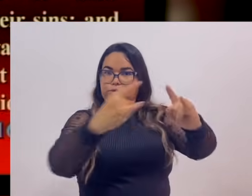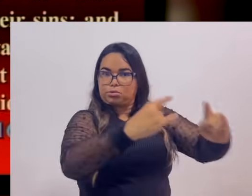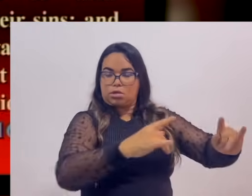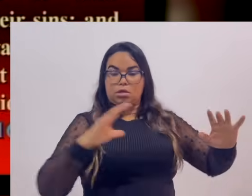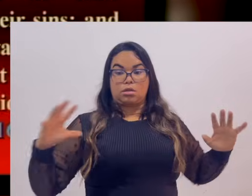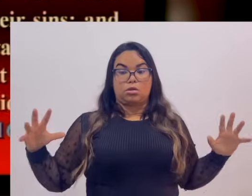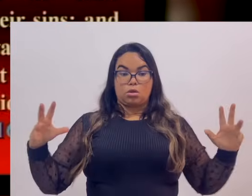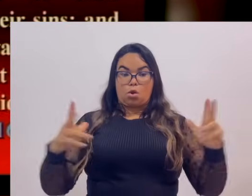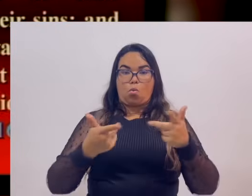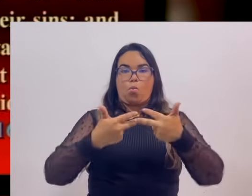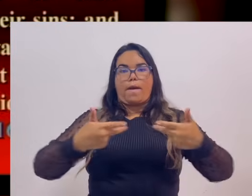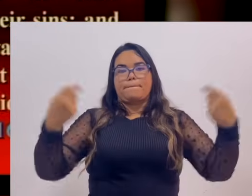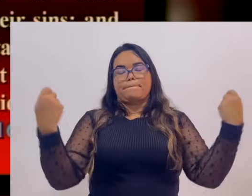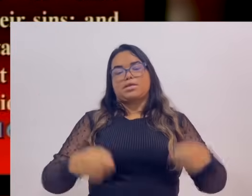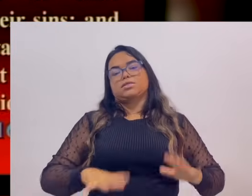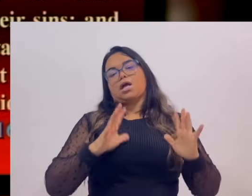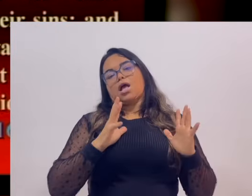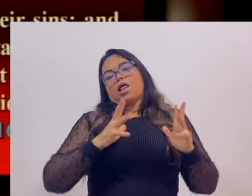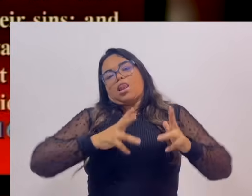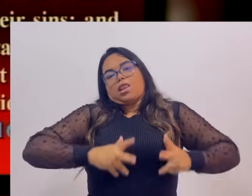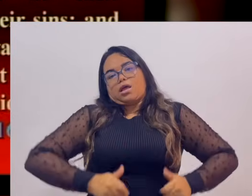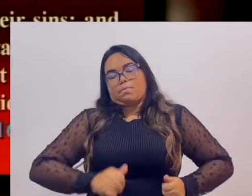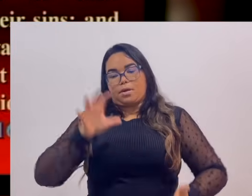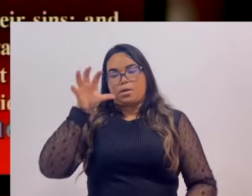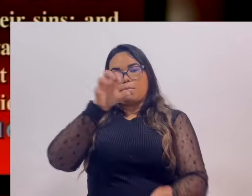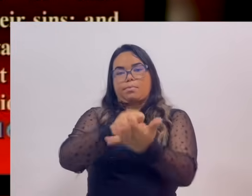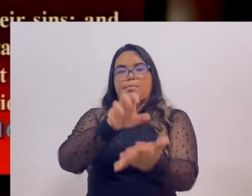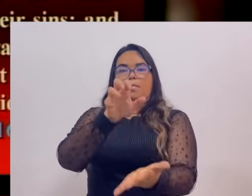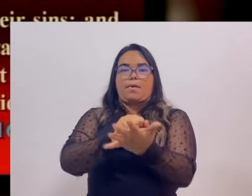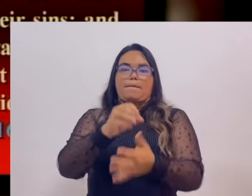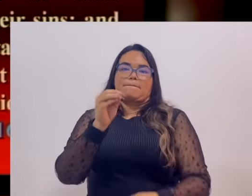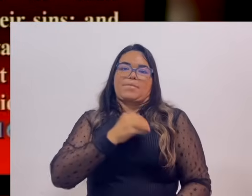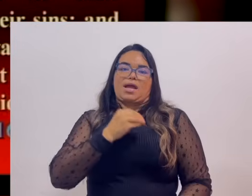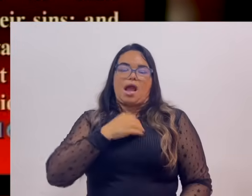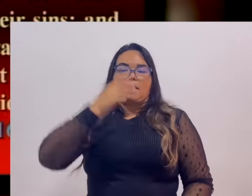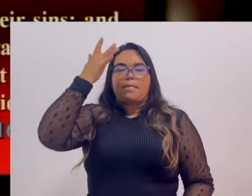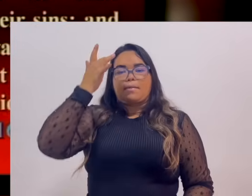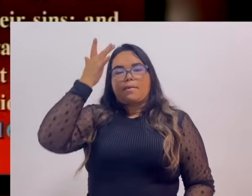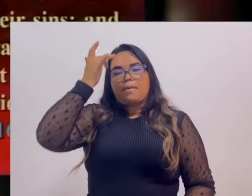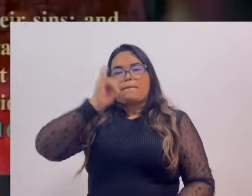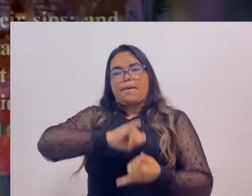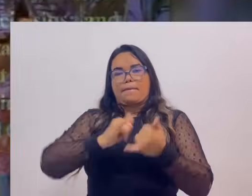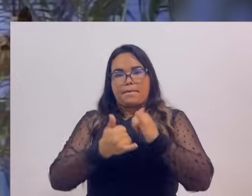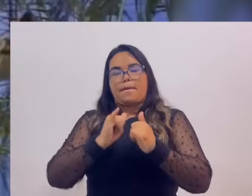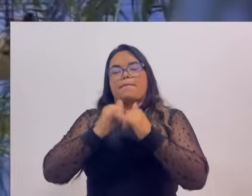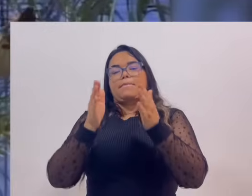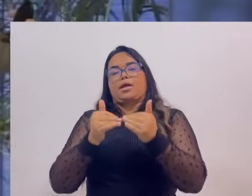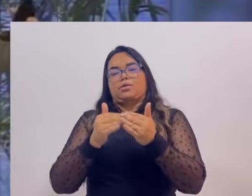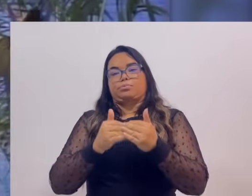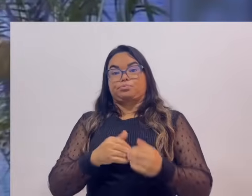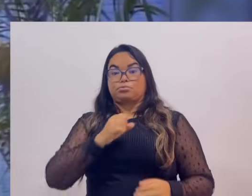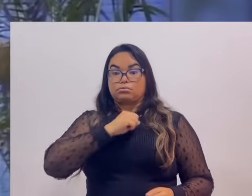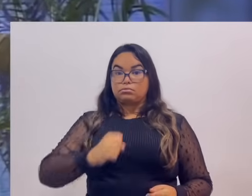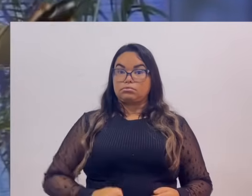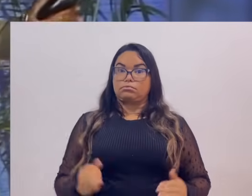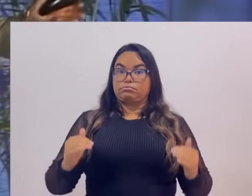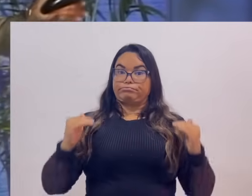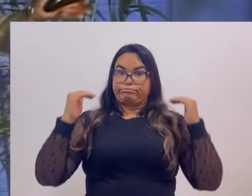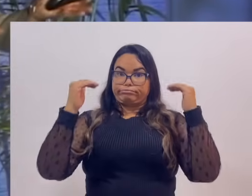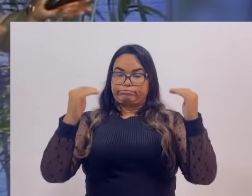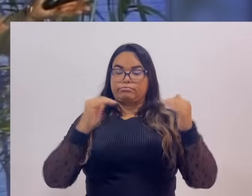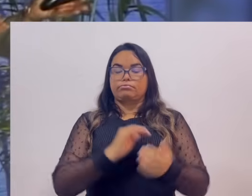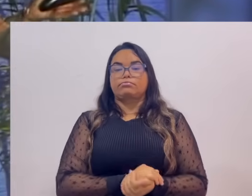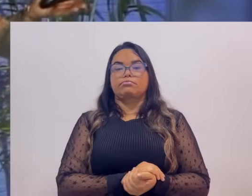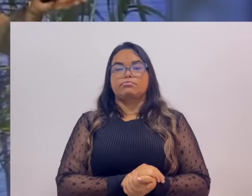meio das suas imundícias portanto todas as coisas tinham que ser limpas a partir do registro do pecado